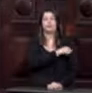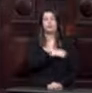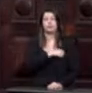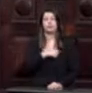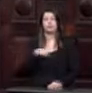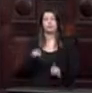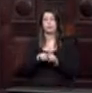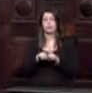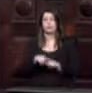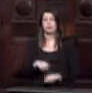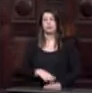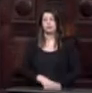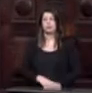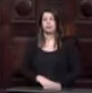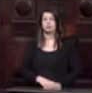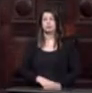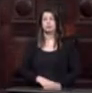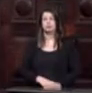favor.